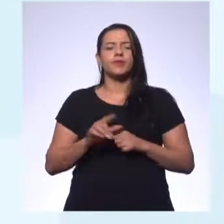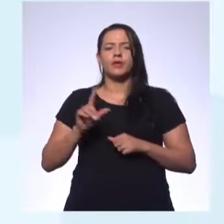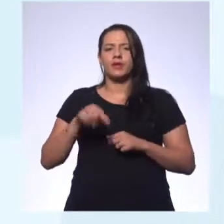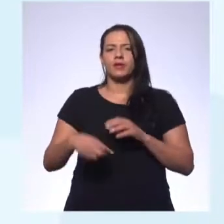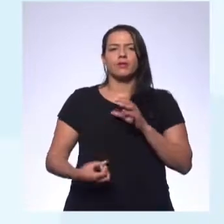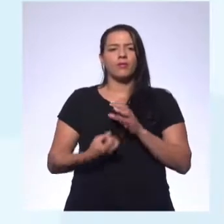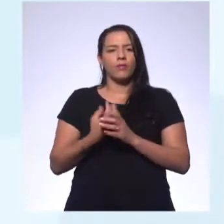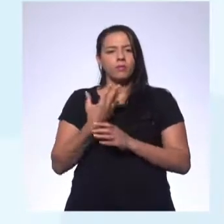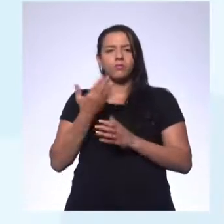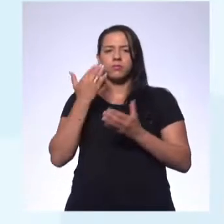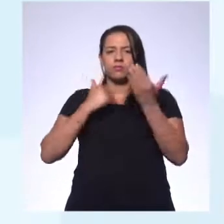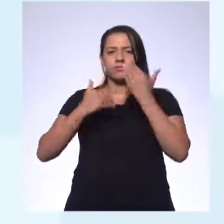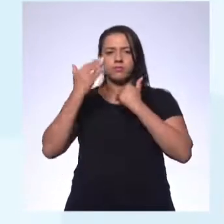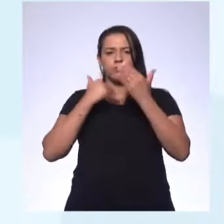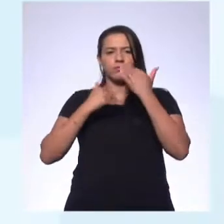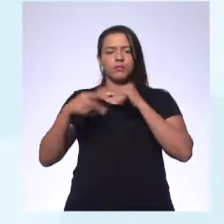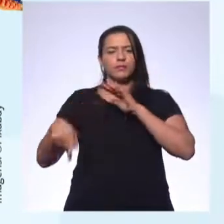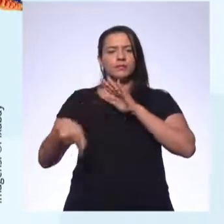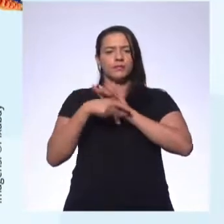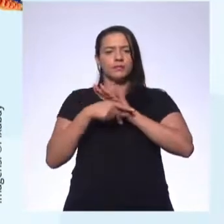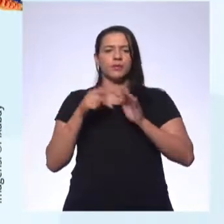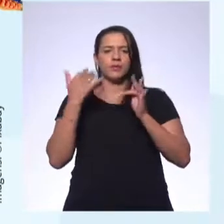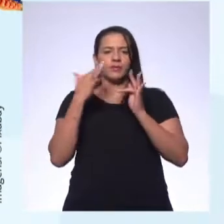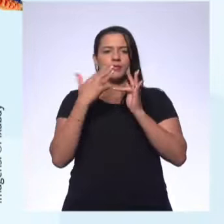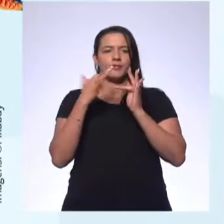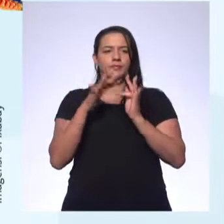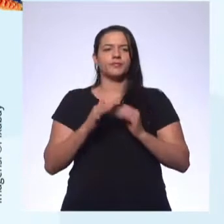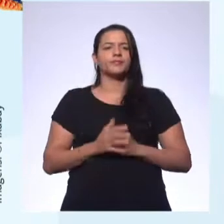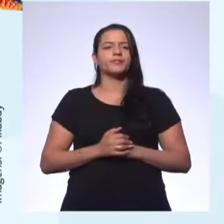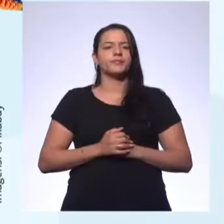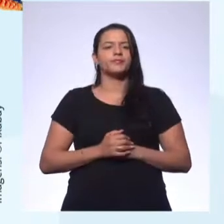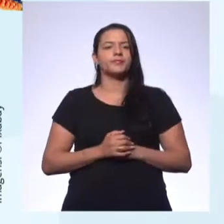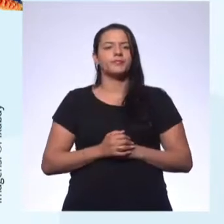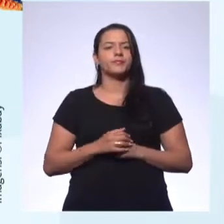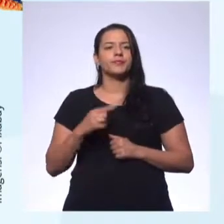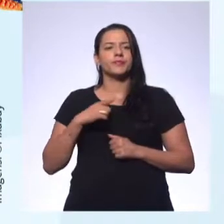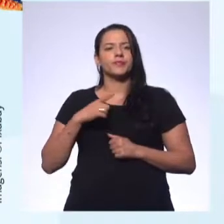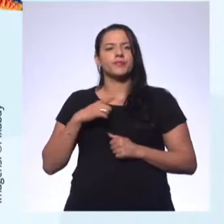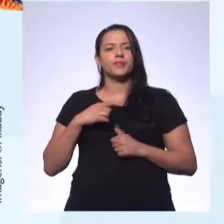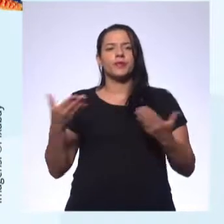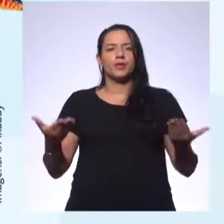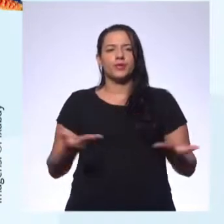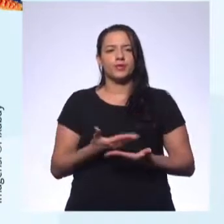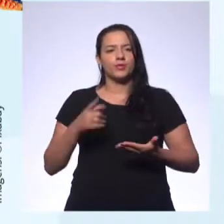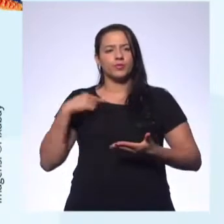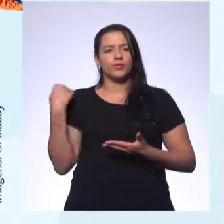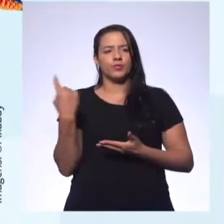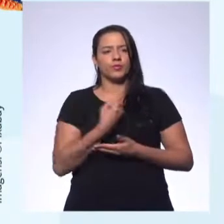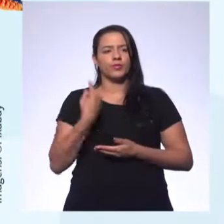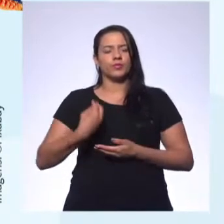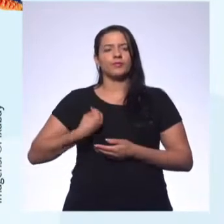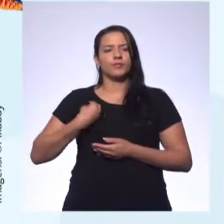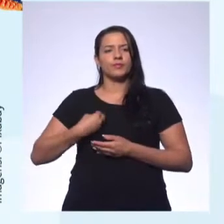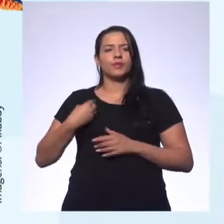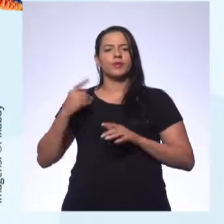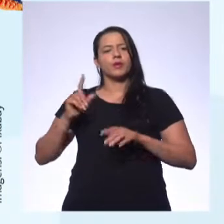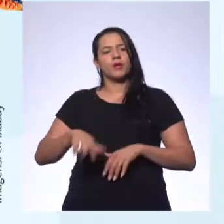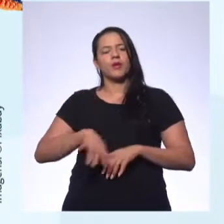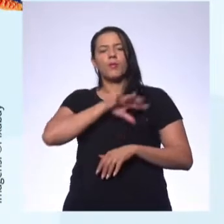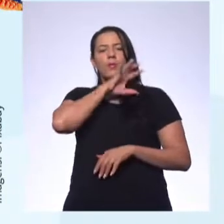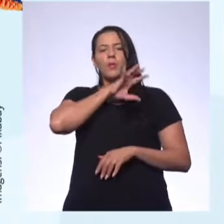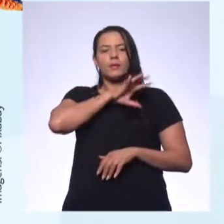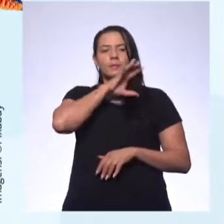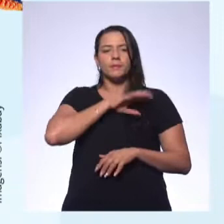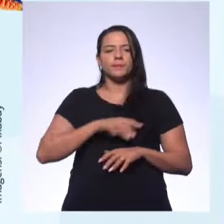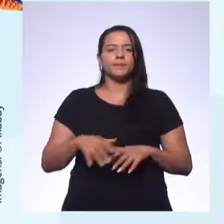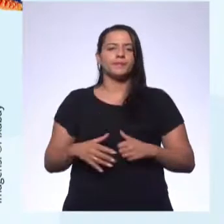próprio alimento, são autótrofos fotossintetizantes. E a gente chega no nosso reino, no reino animal aí,